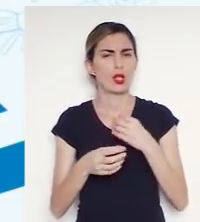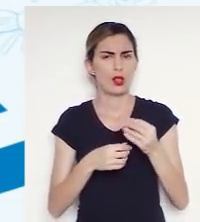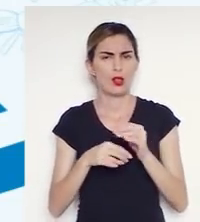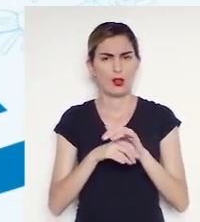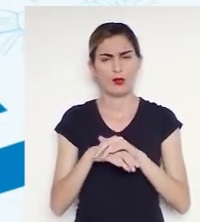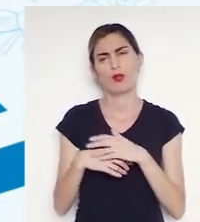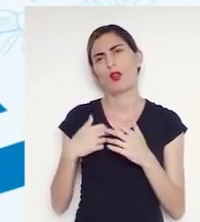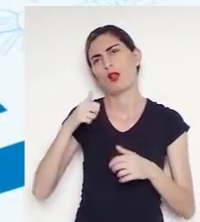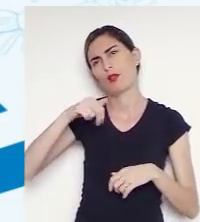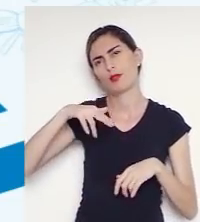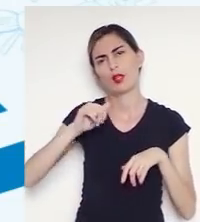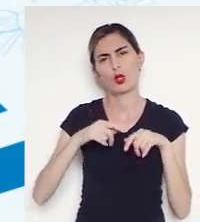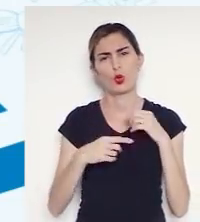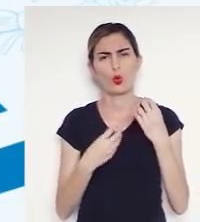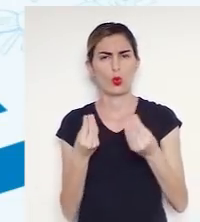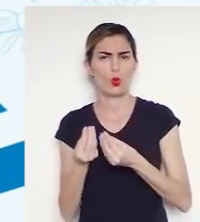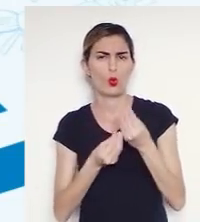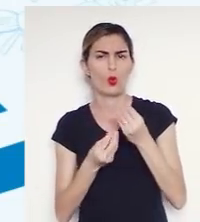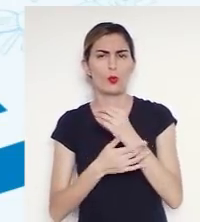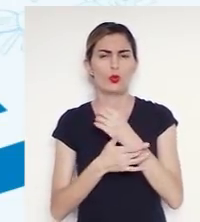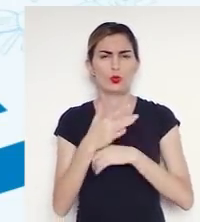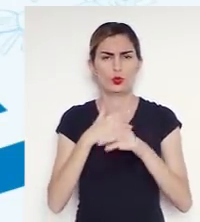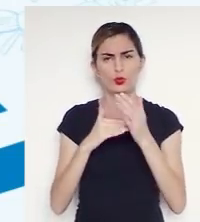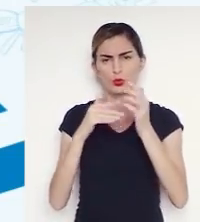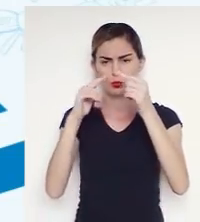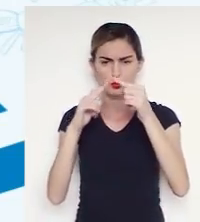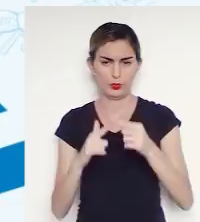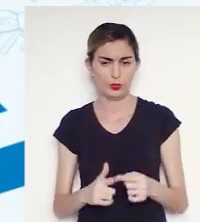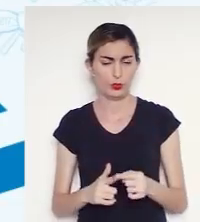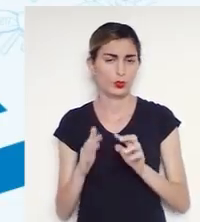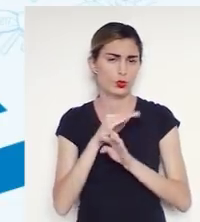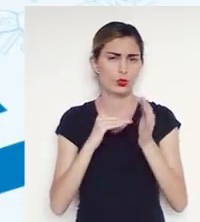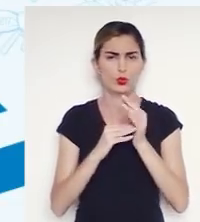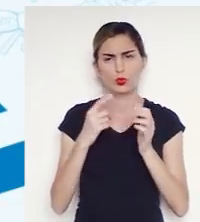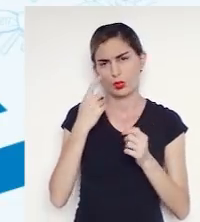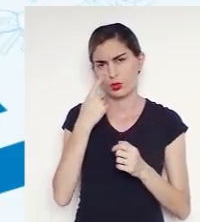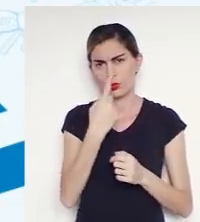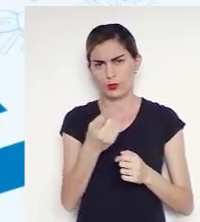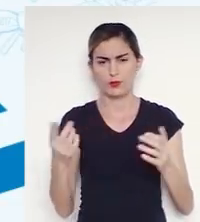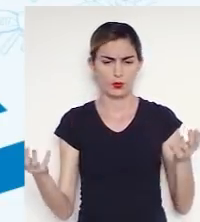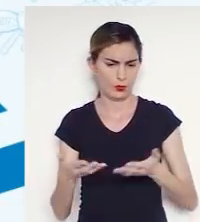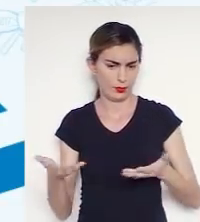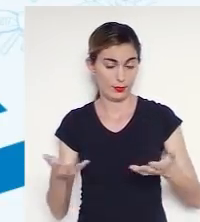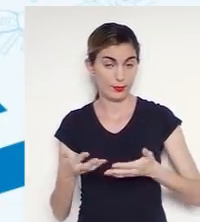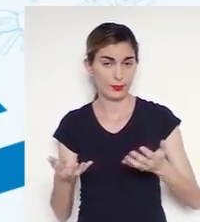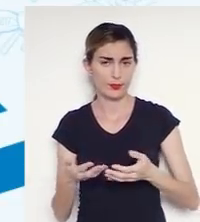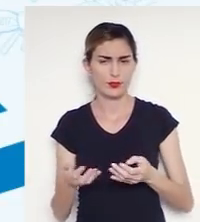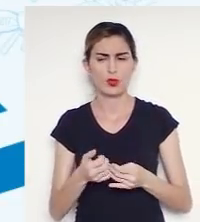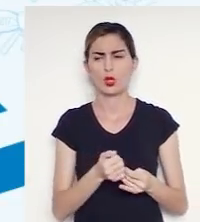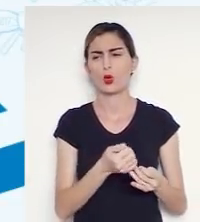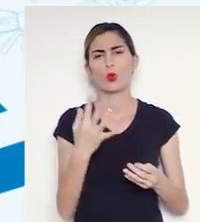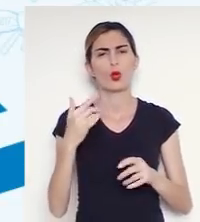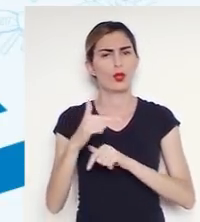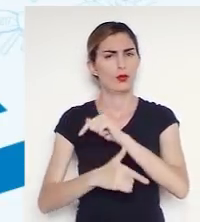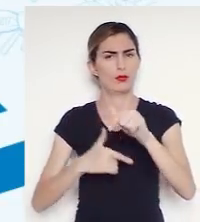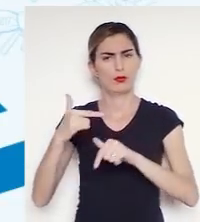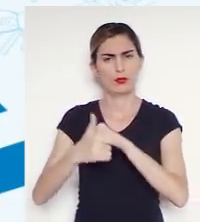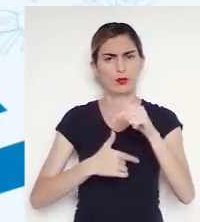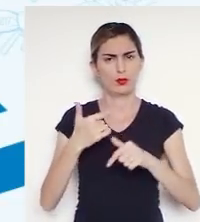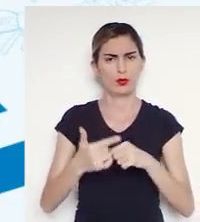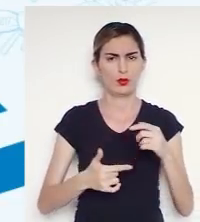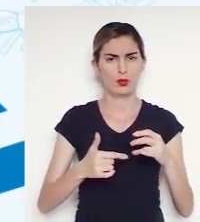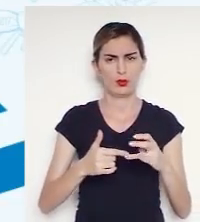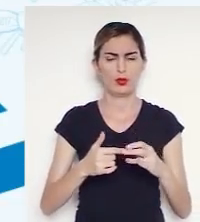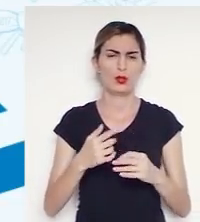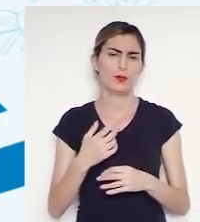maneira análoga, ou seja, de uma forma que tem tudo a ver com tudo que a gente viu até agora, quando a gente vai trabalhar